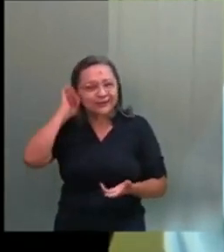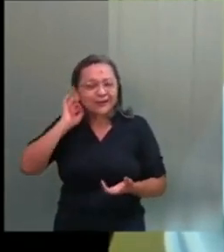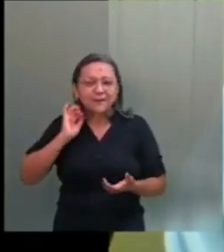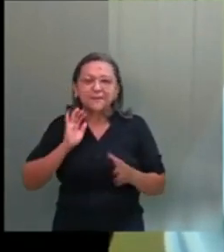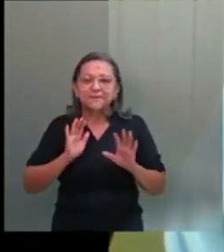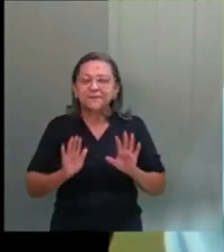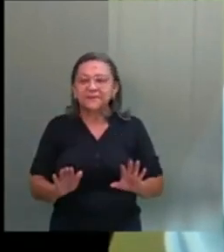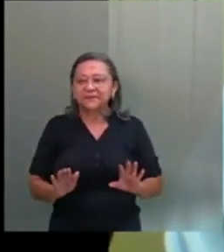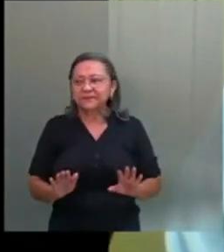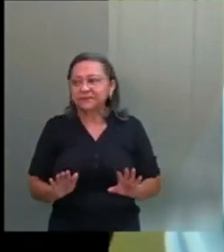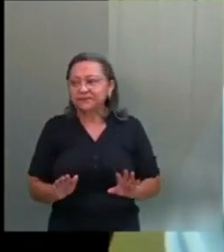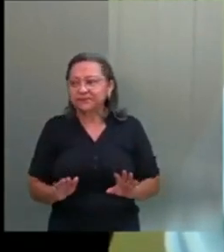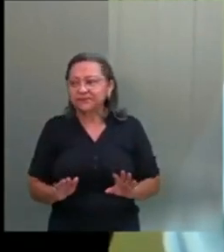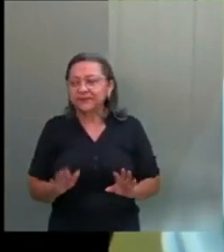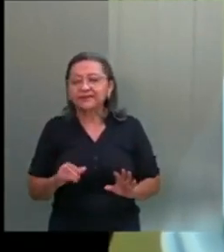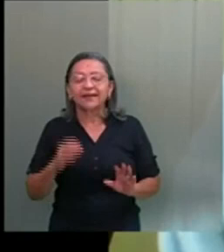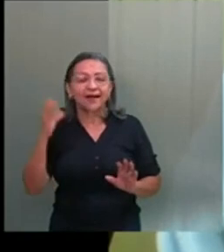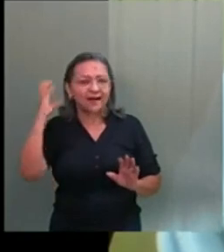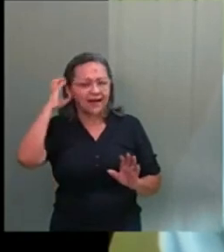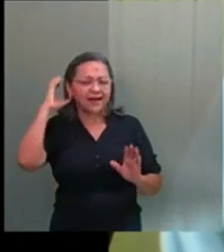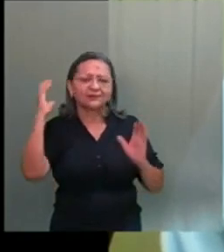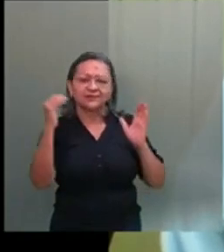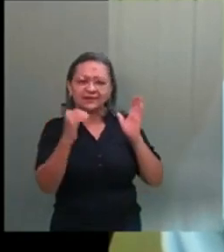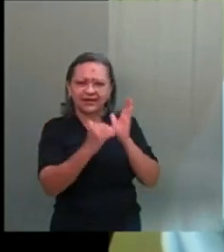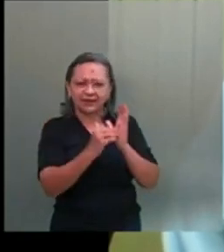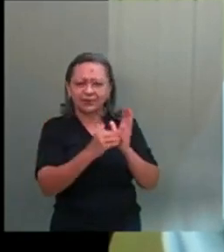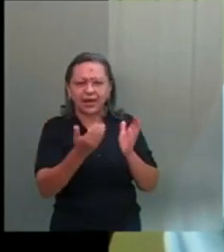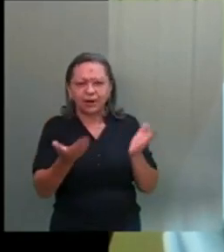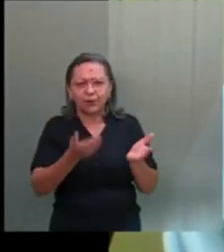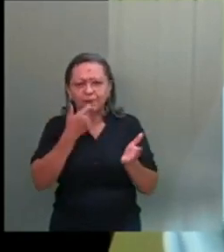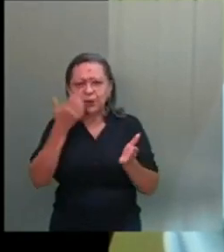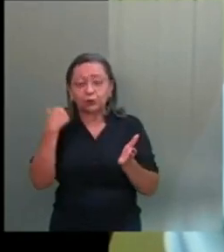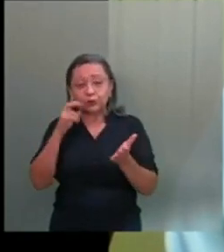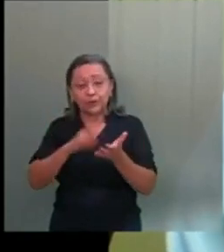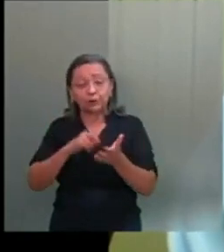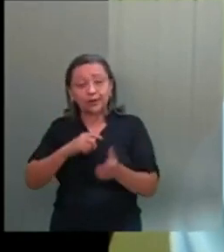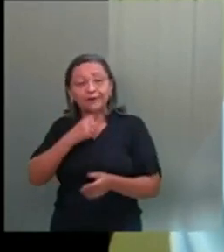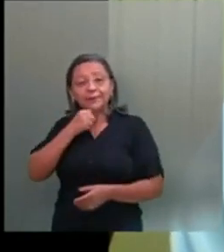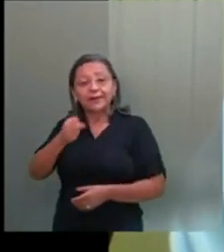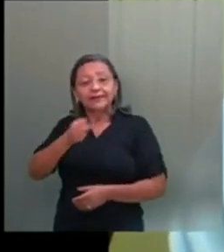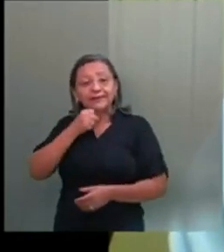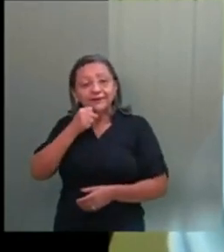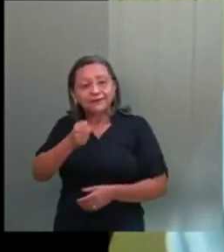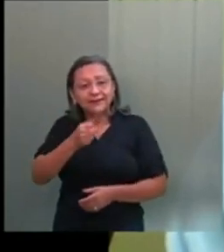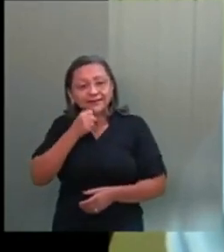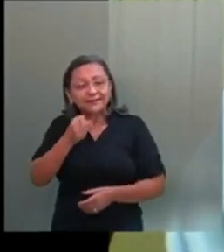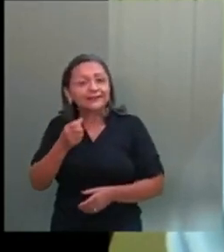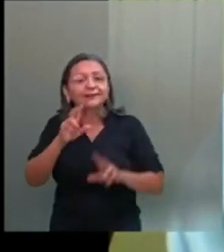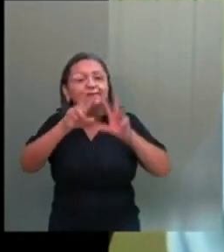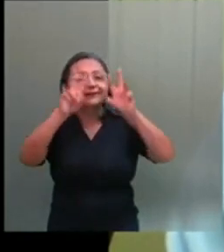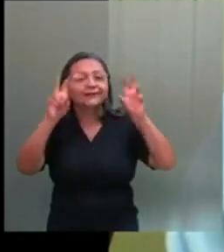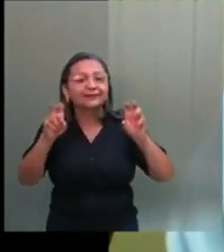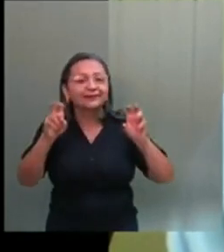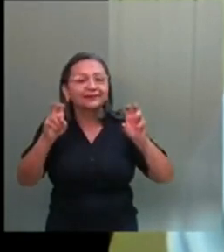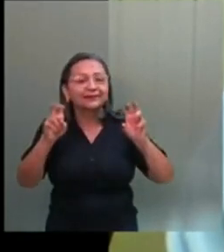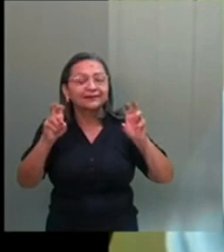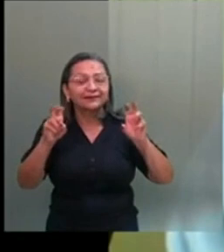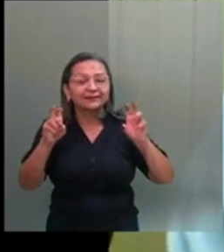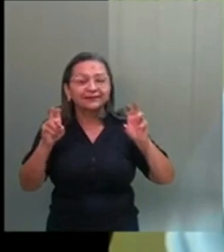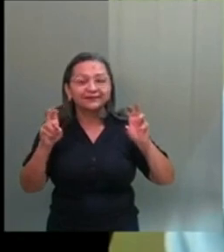Mas a Rádio Senado, acabei, inclusive, de manhã agora, dando uma entrevista, viu, Leila? Sobre a